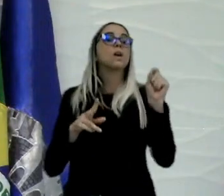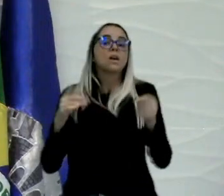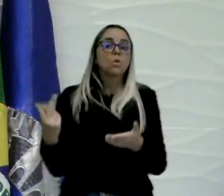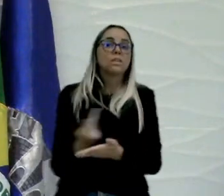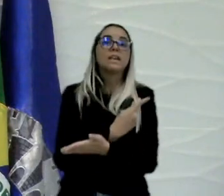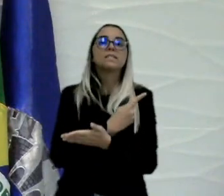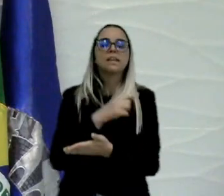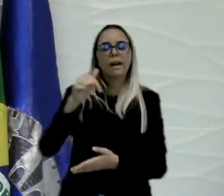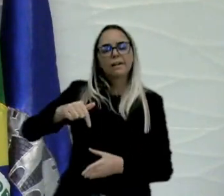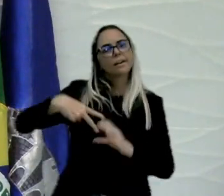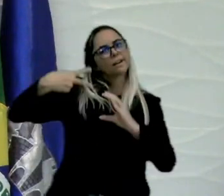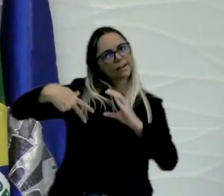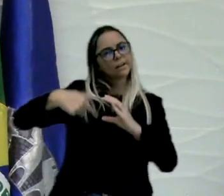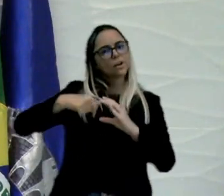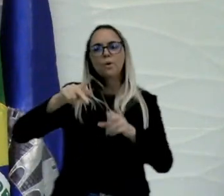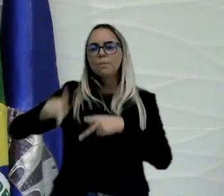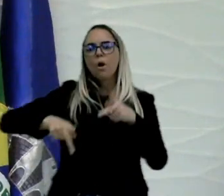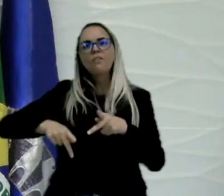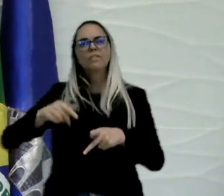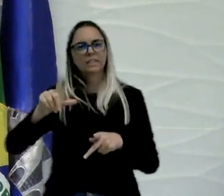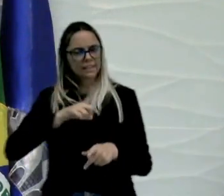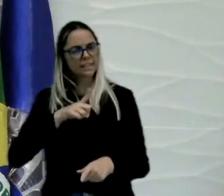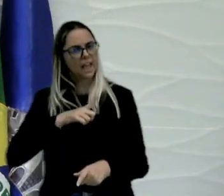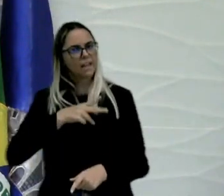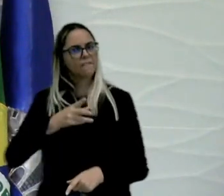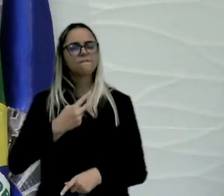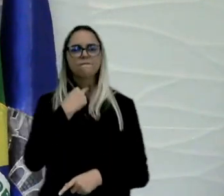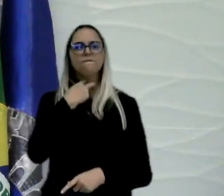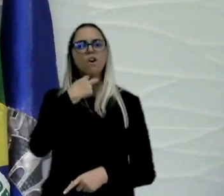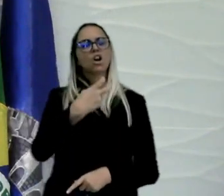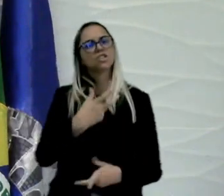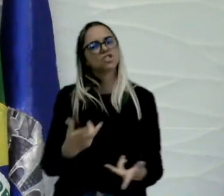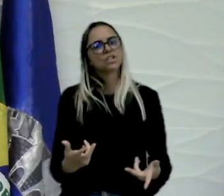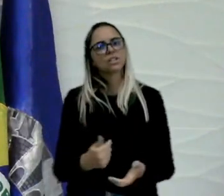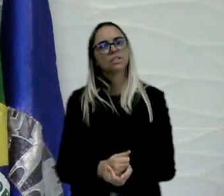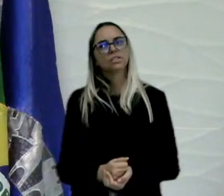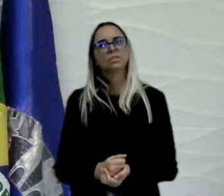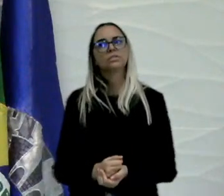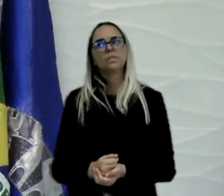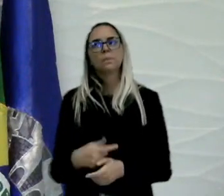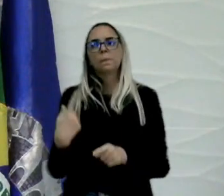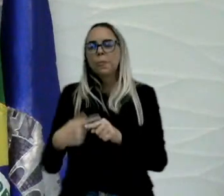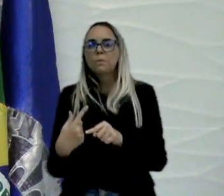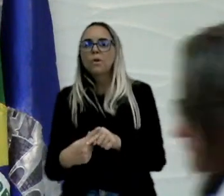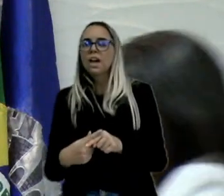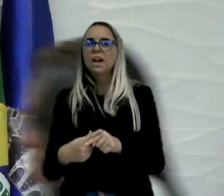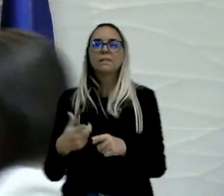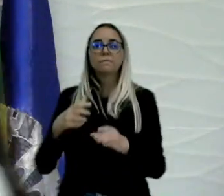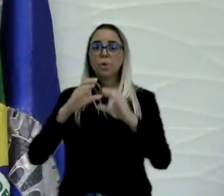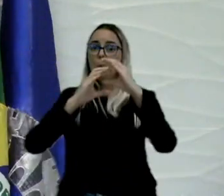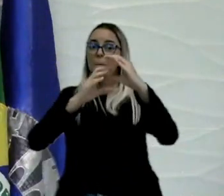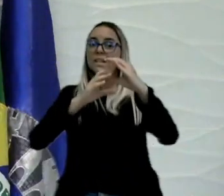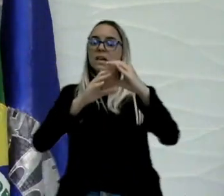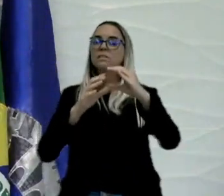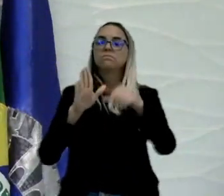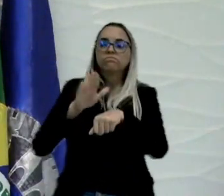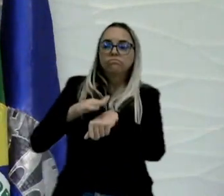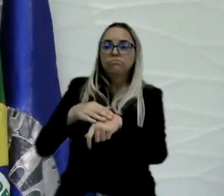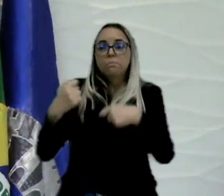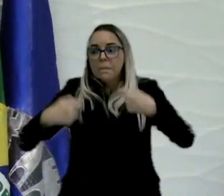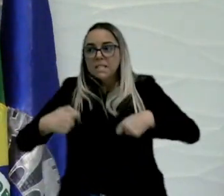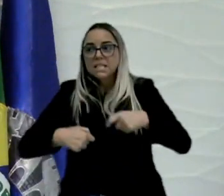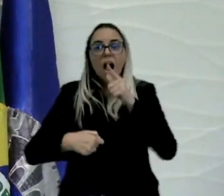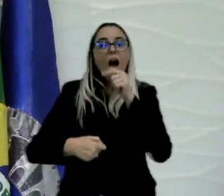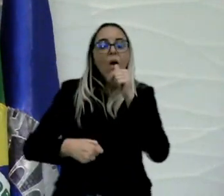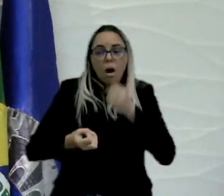nessa casa a nossa população tem uma voz em defesa No que diz respeito a fazer com que a Compesa coloque água nos